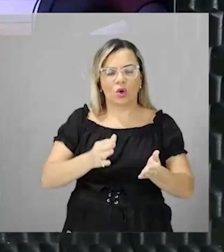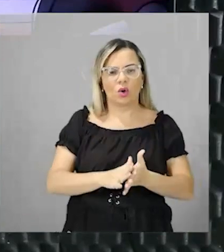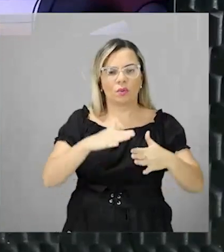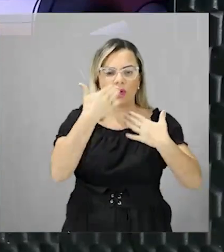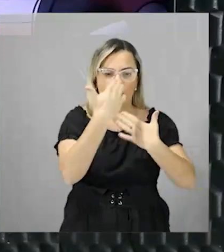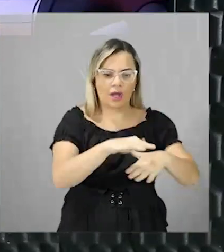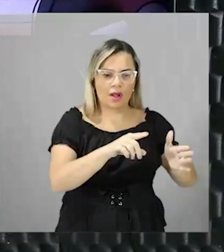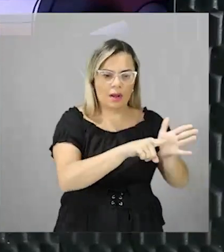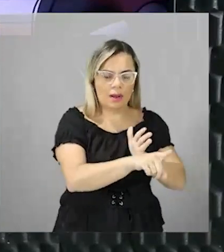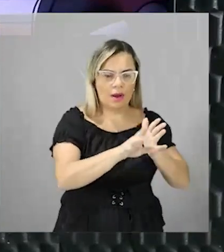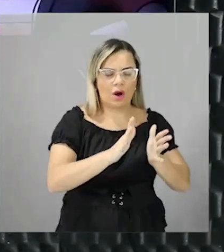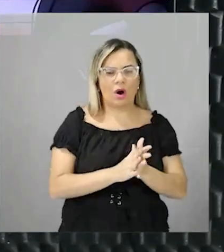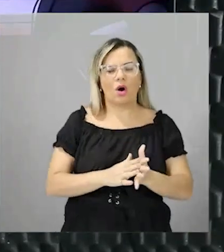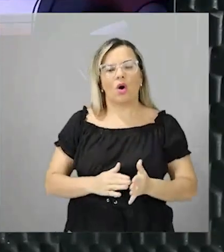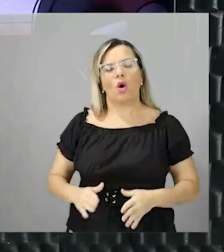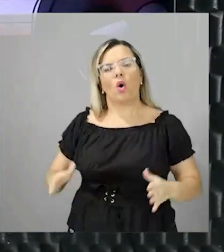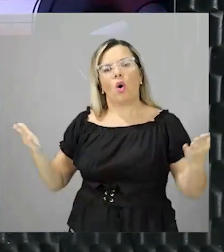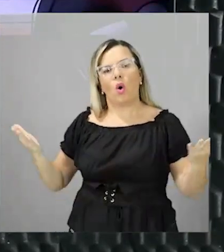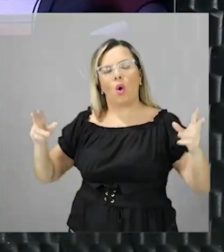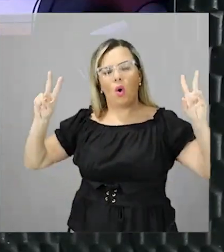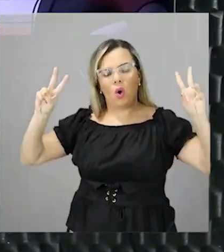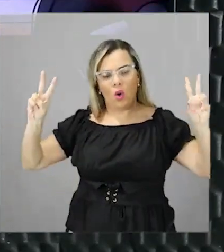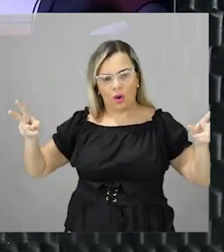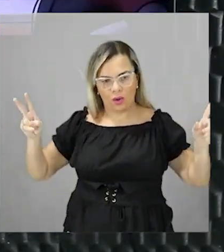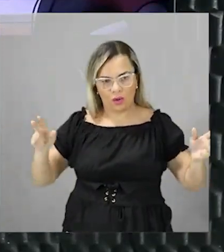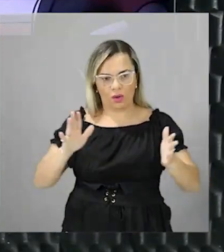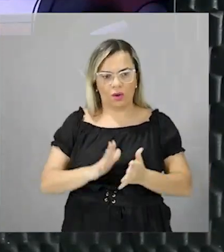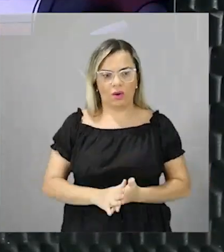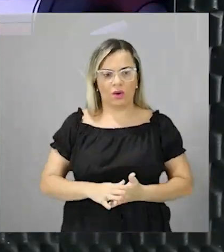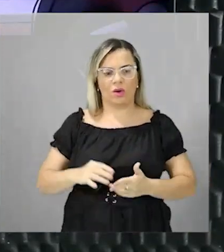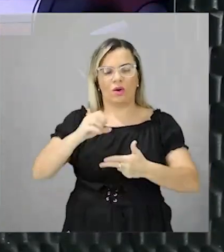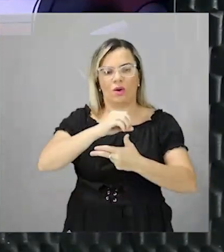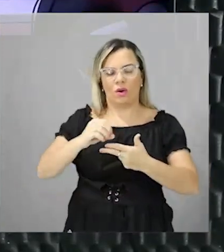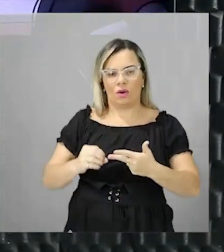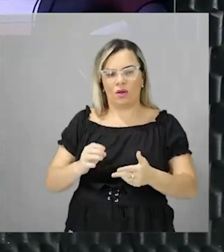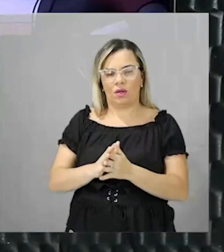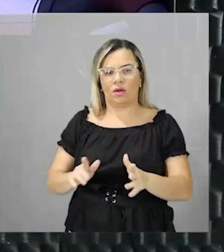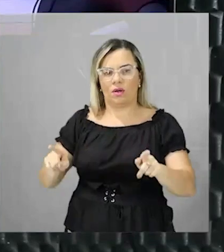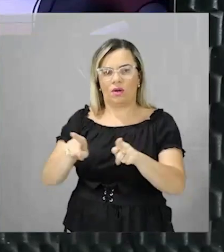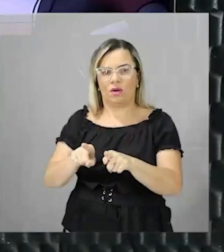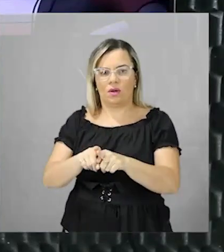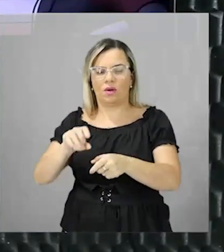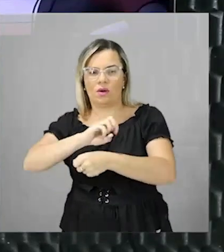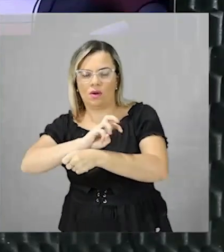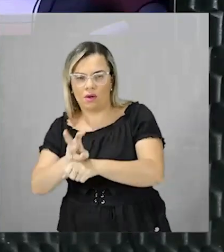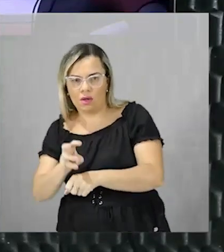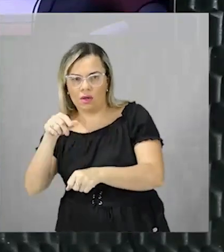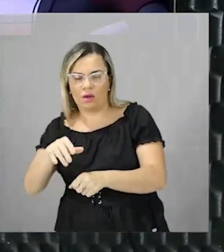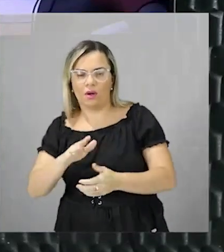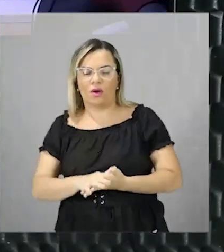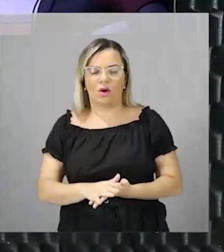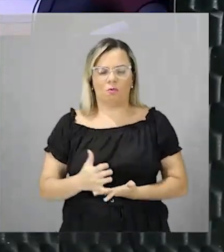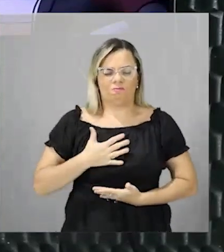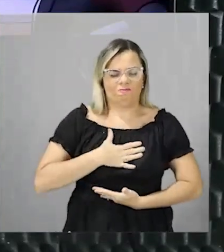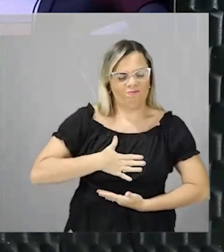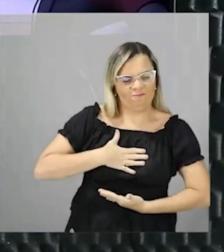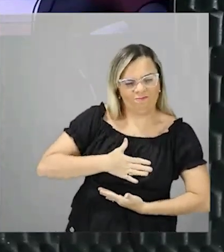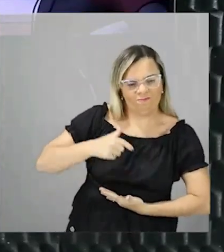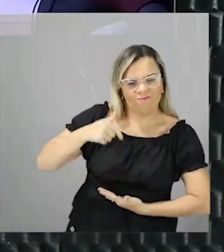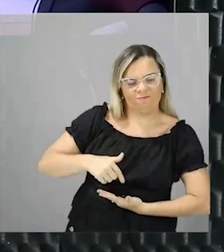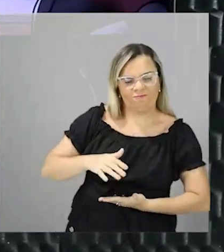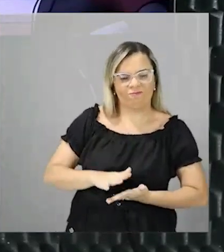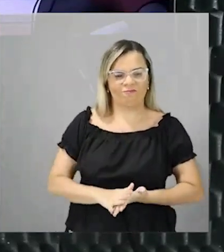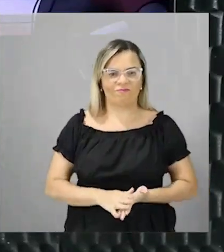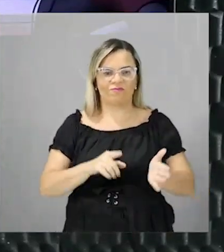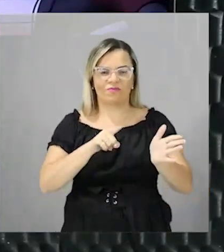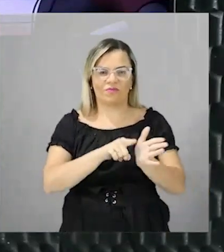E hoje nós vamos trabalhar uma temática que tanto Enem quanto o UEMA gostam muito de abordar, abordam em